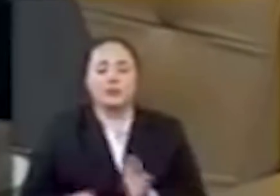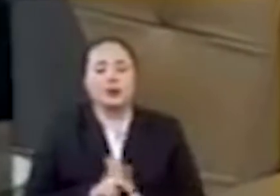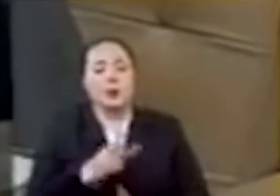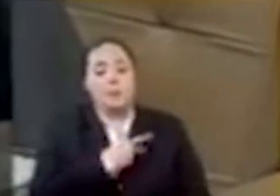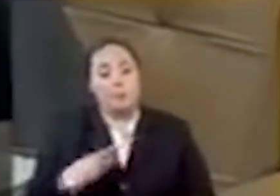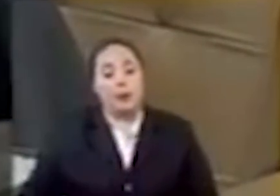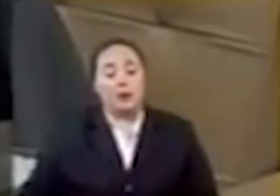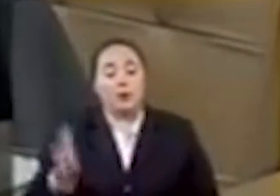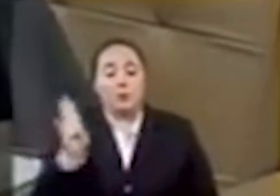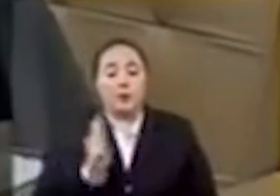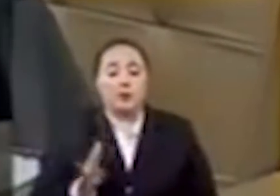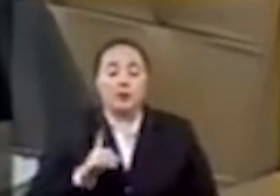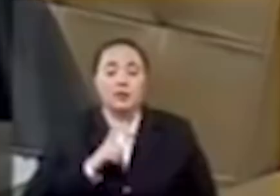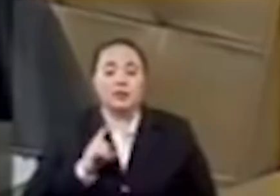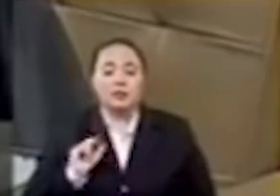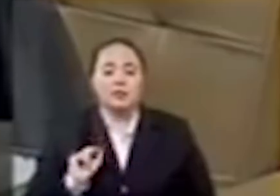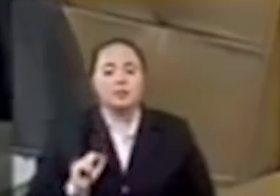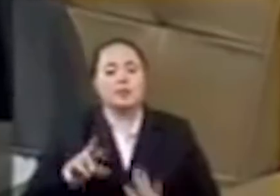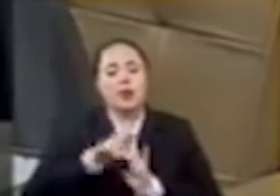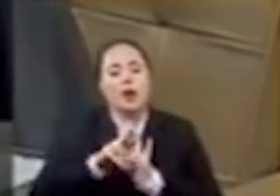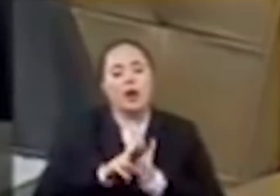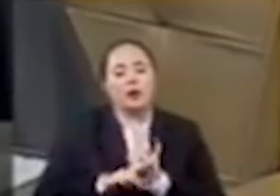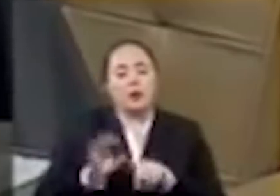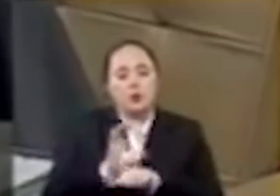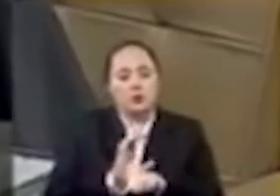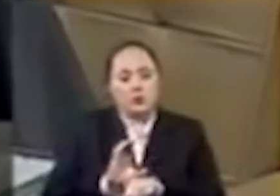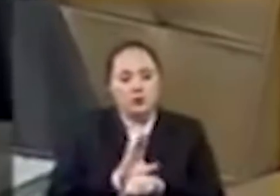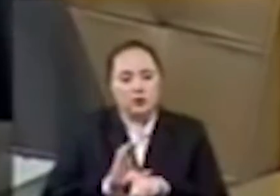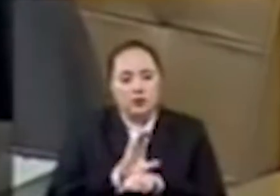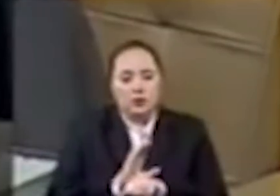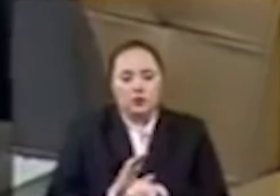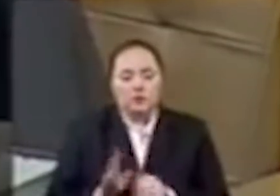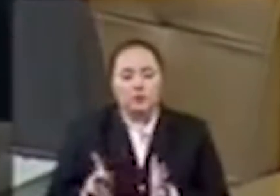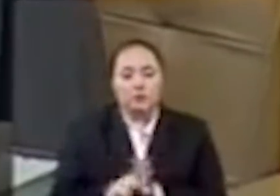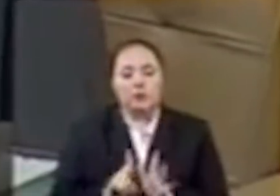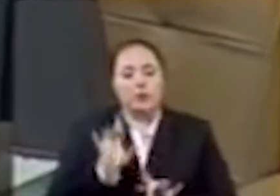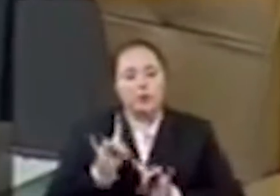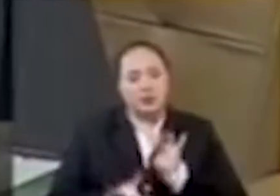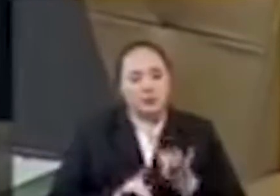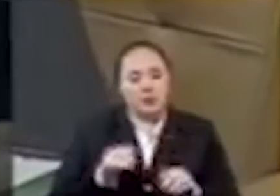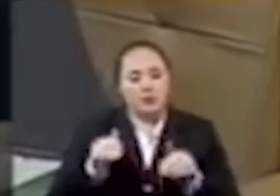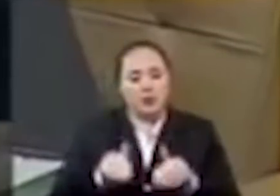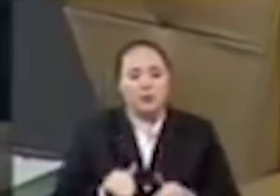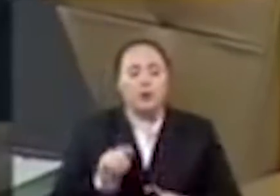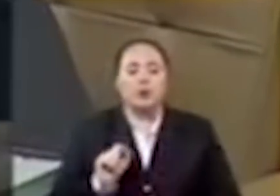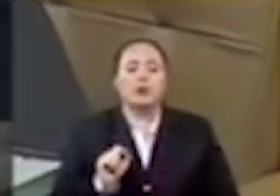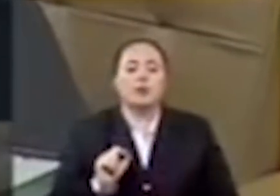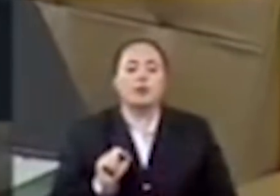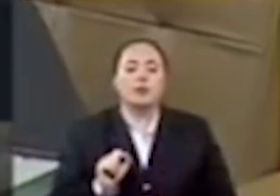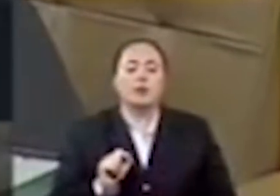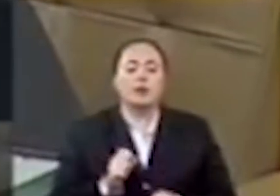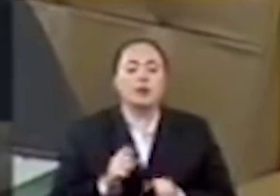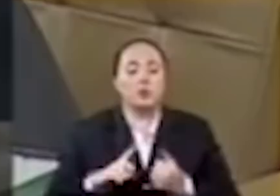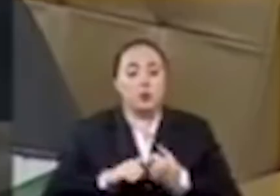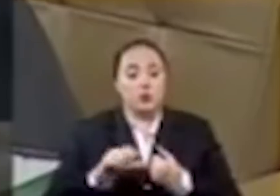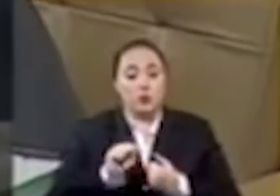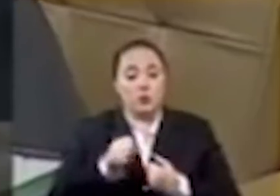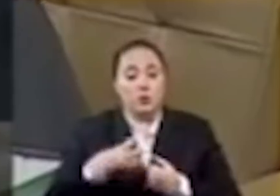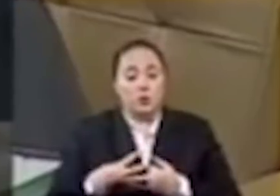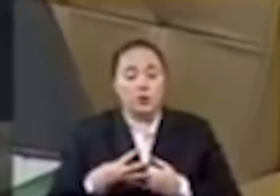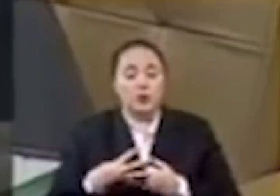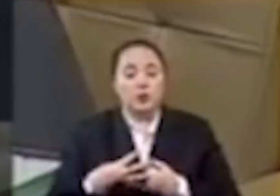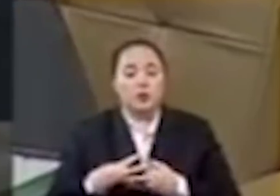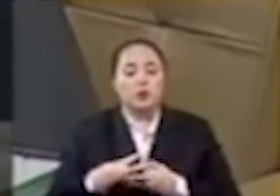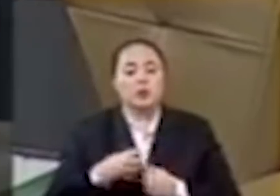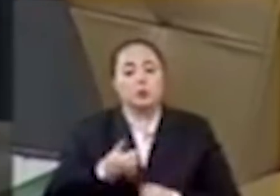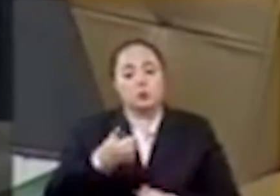estão consagradas, renovo, em normas constitucionais originárias, especificamente artigo 84.12 da nossa